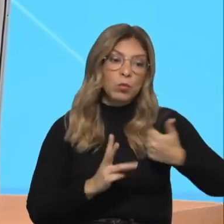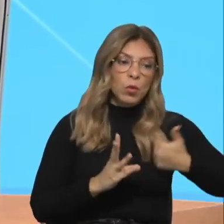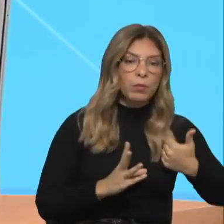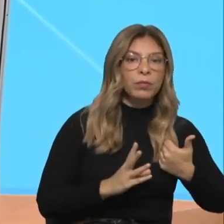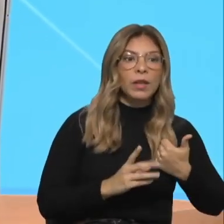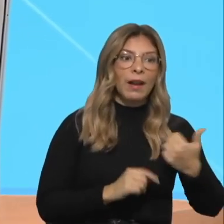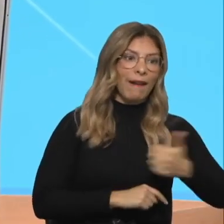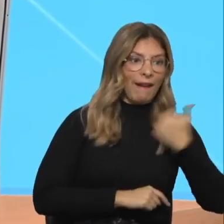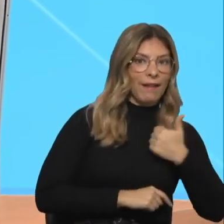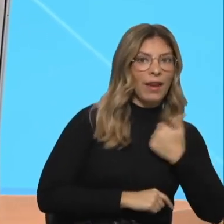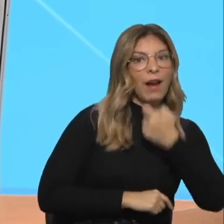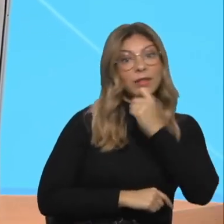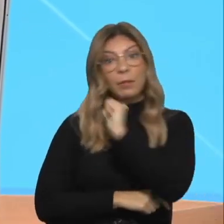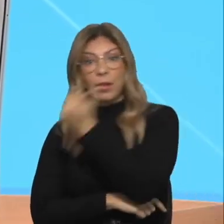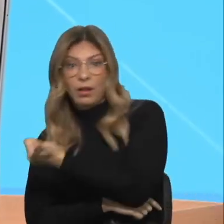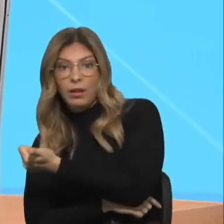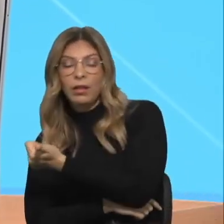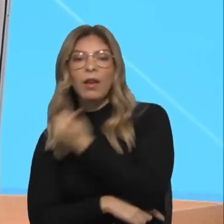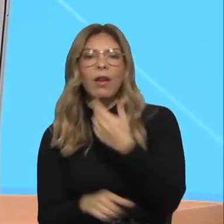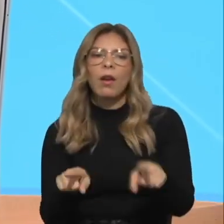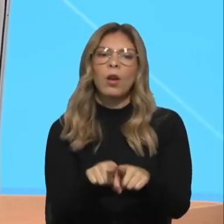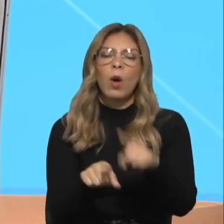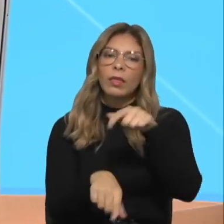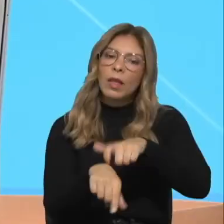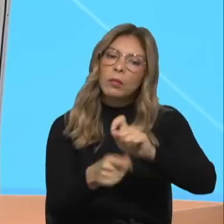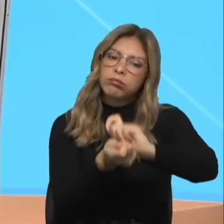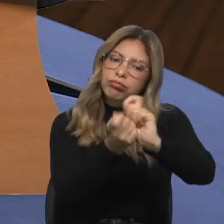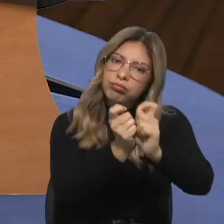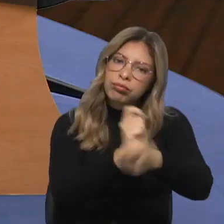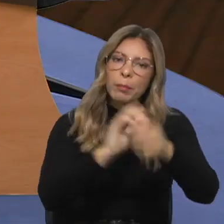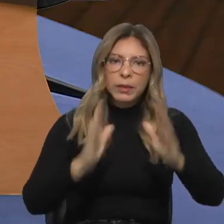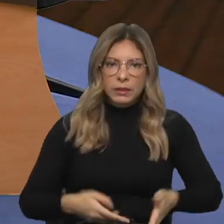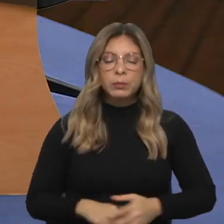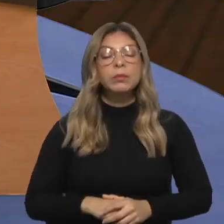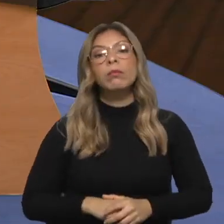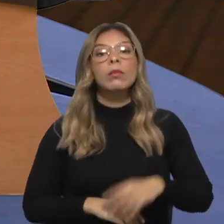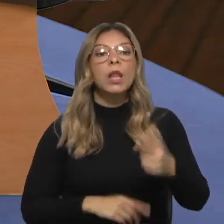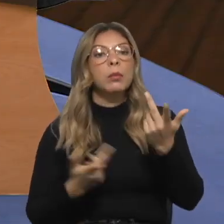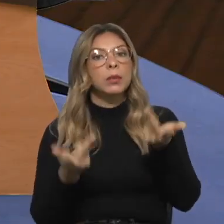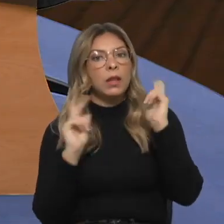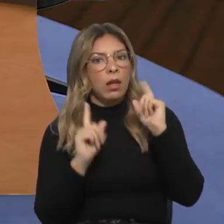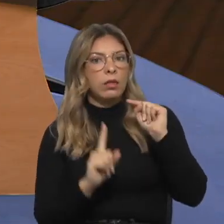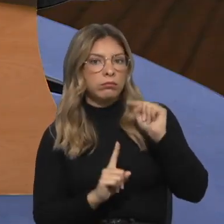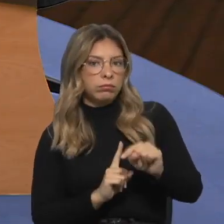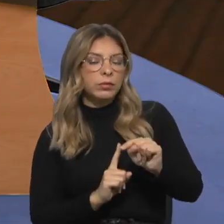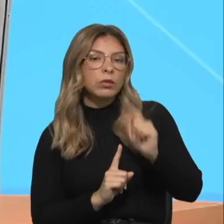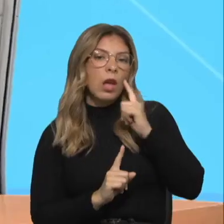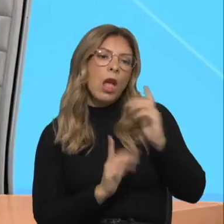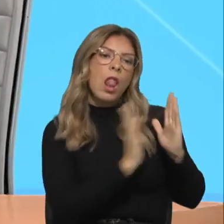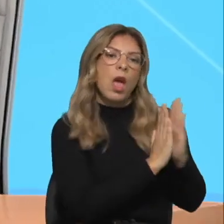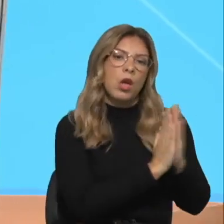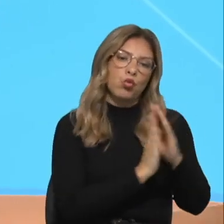de liberdade necessária para enfrentar este tempo de mudança. E como é que essa liberdade necessária se conjuga na Igreja de hoje?